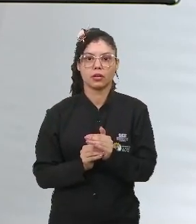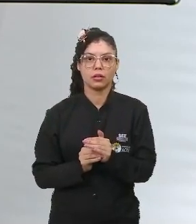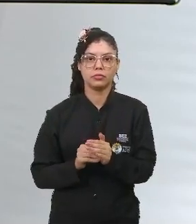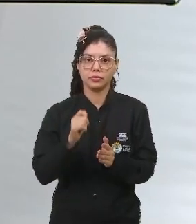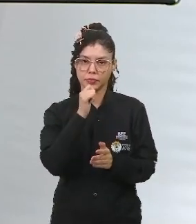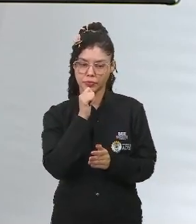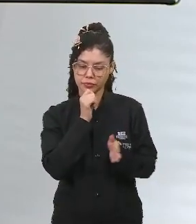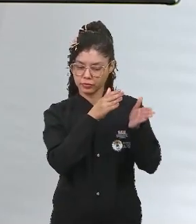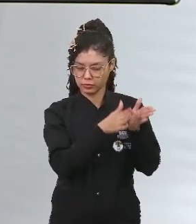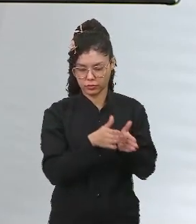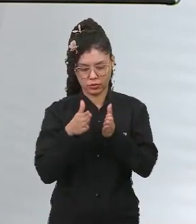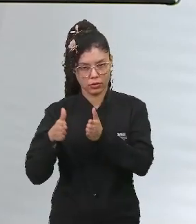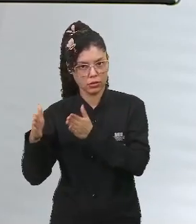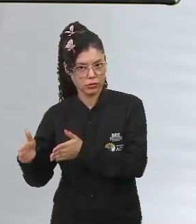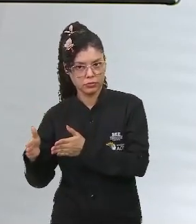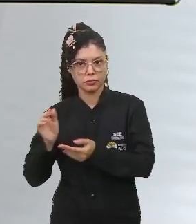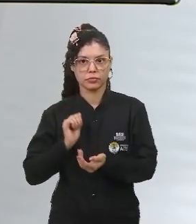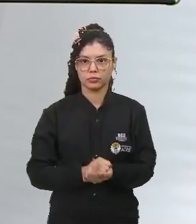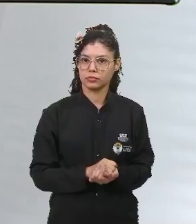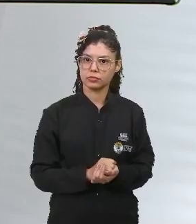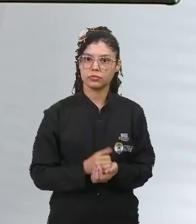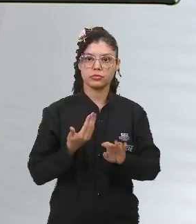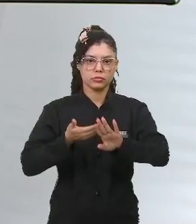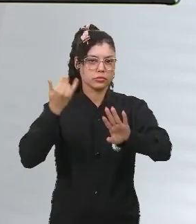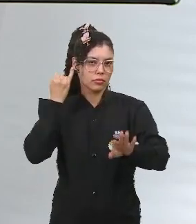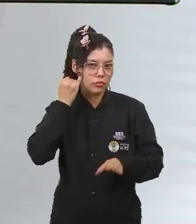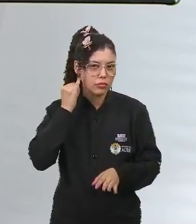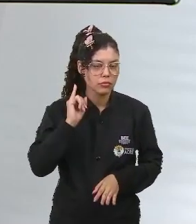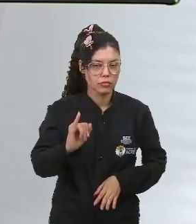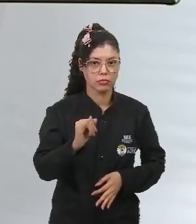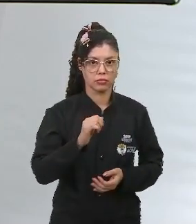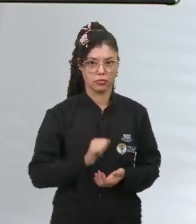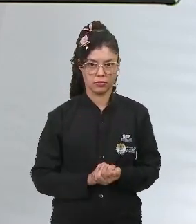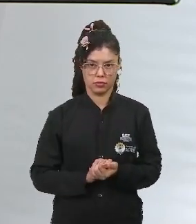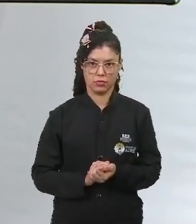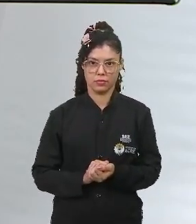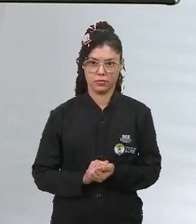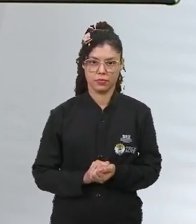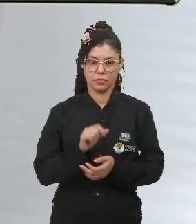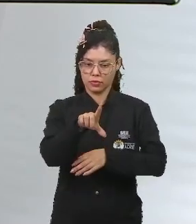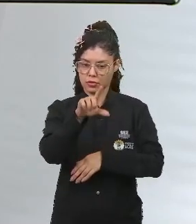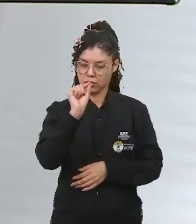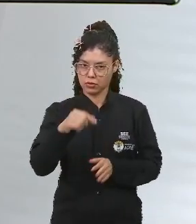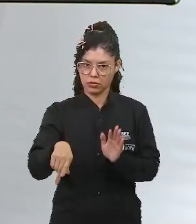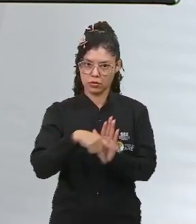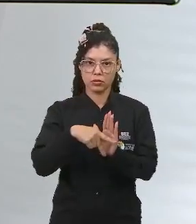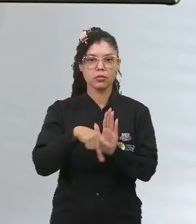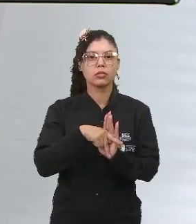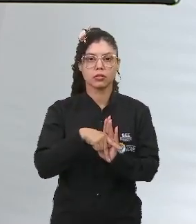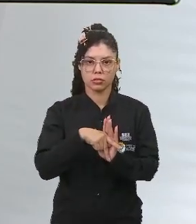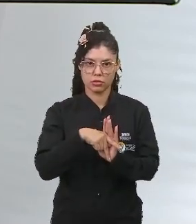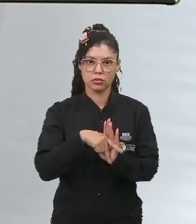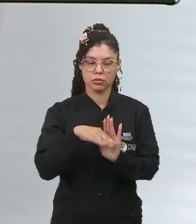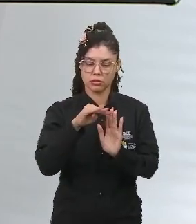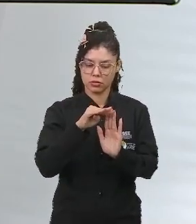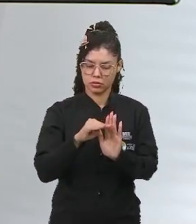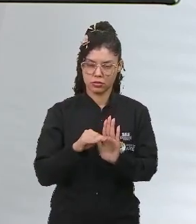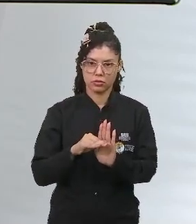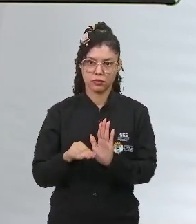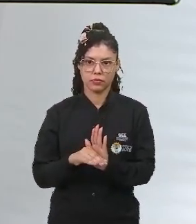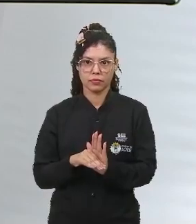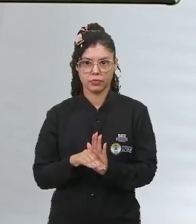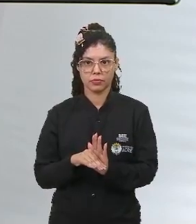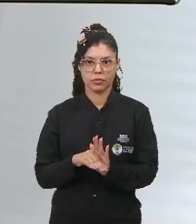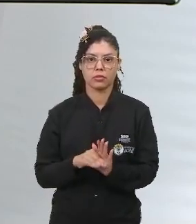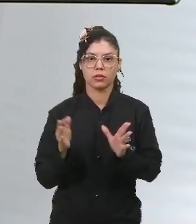a passo da produção teatral, desde a ideia, né, desde a escolha do roteiro, depois vem a questão da